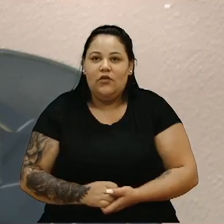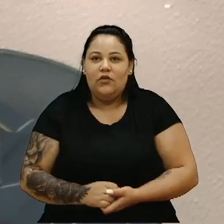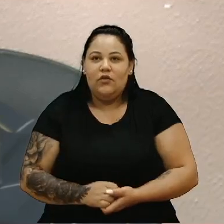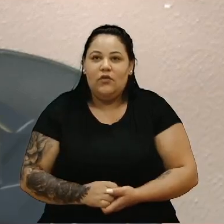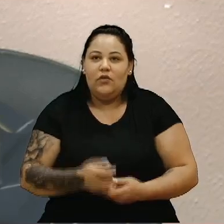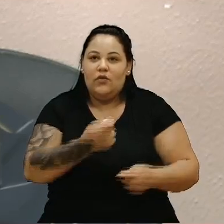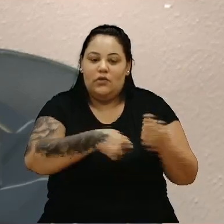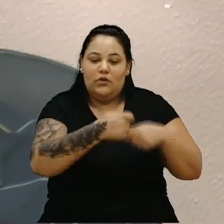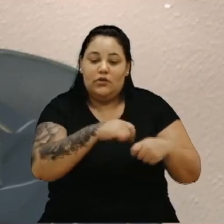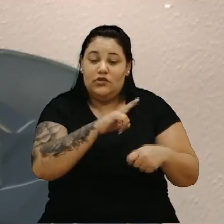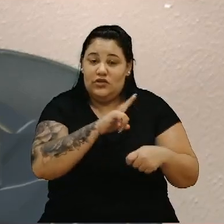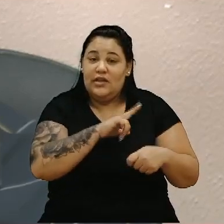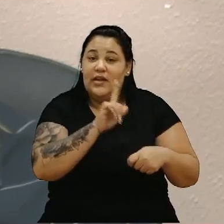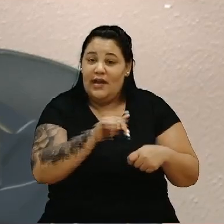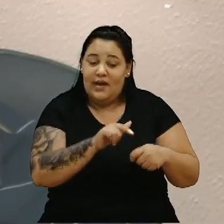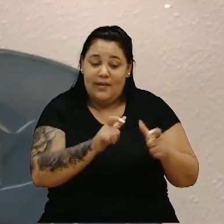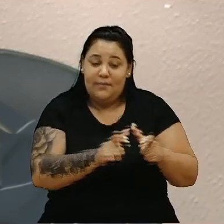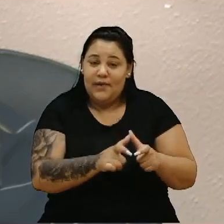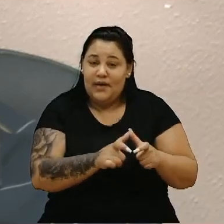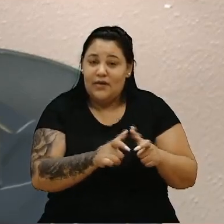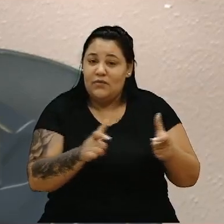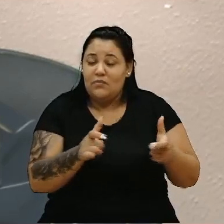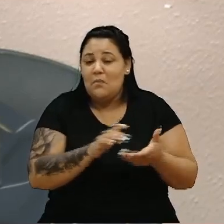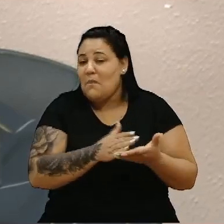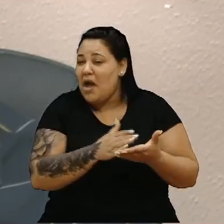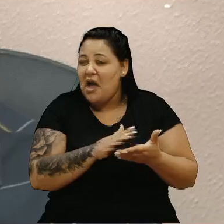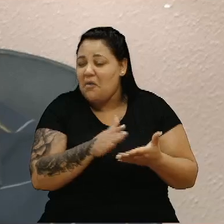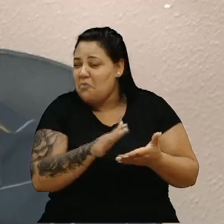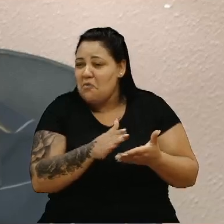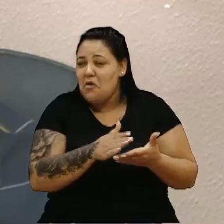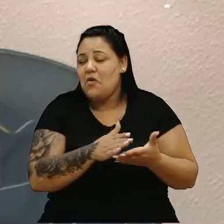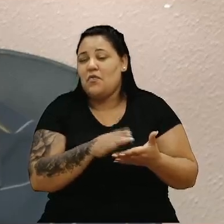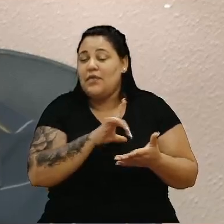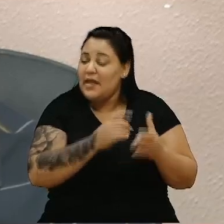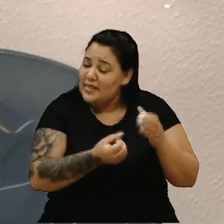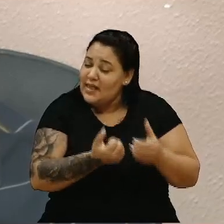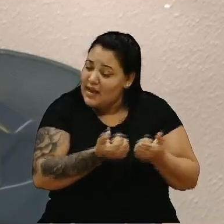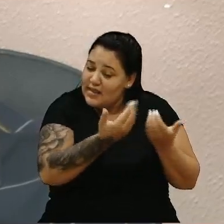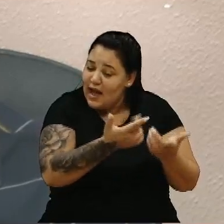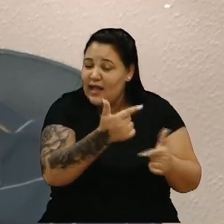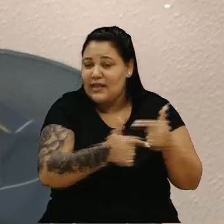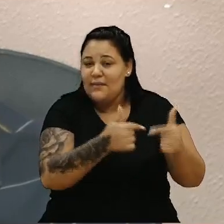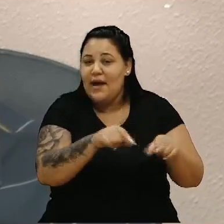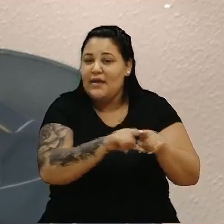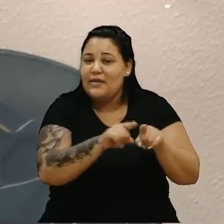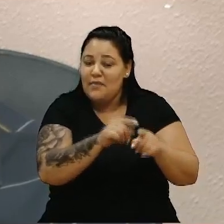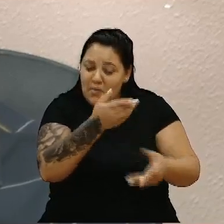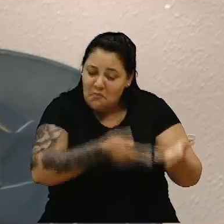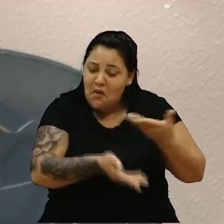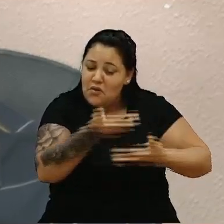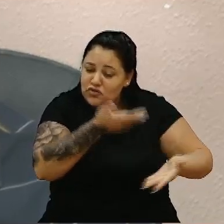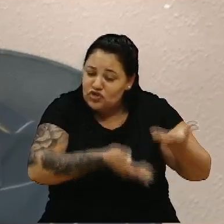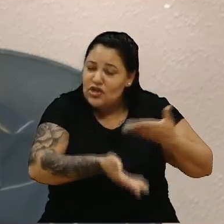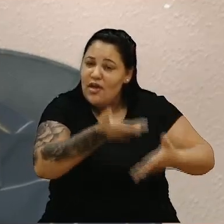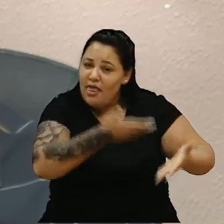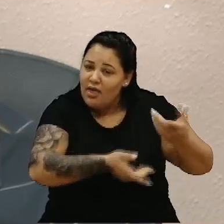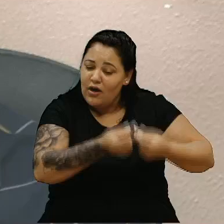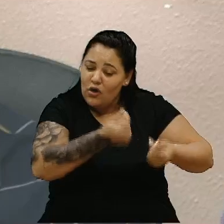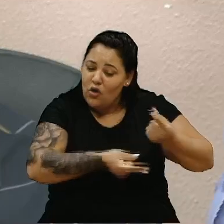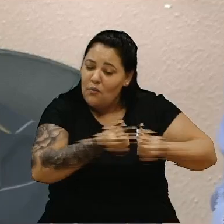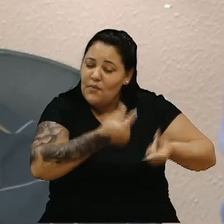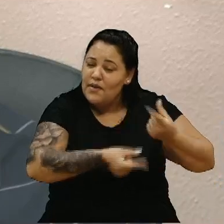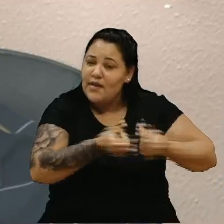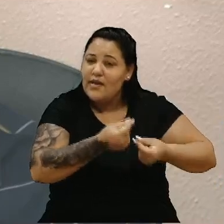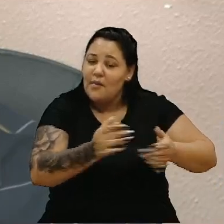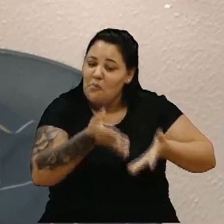nós temos são os pequenos e médios. Geram trabalho, giram a economia, fazem a nossa cidade